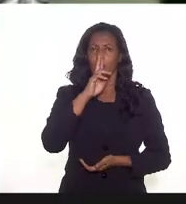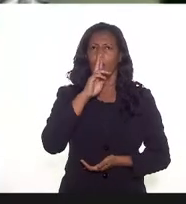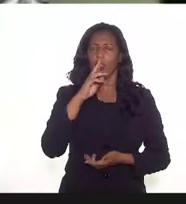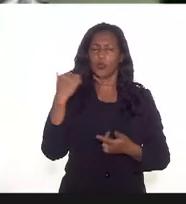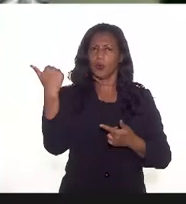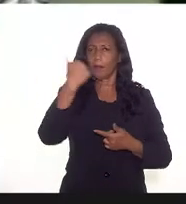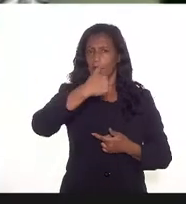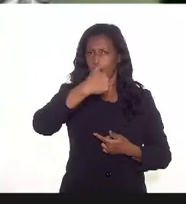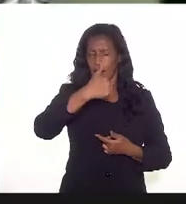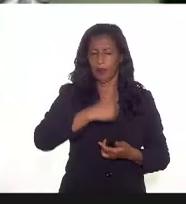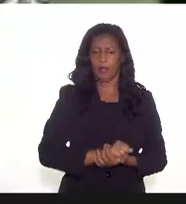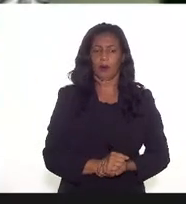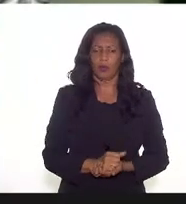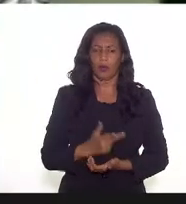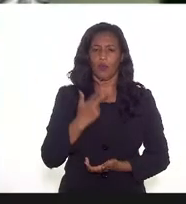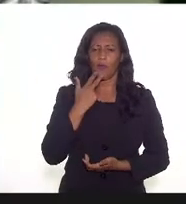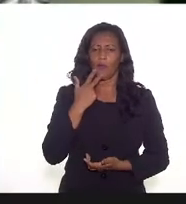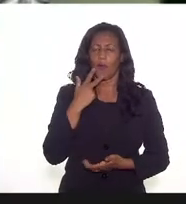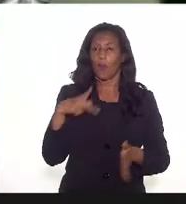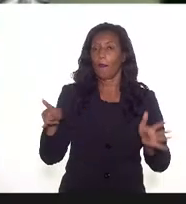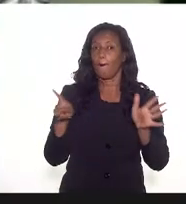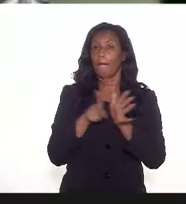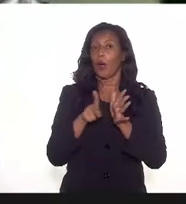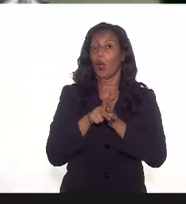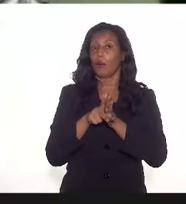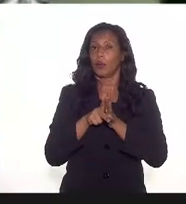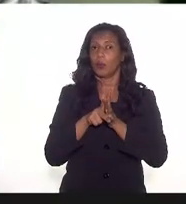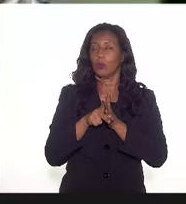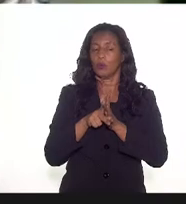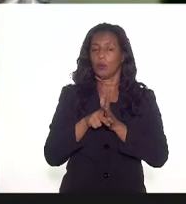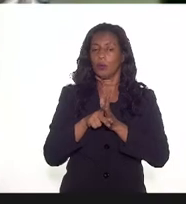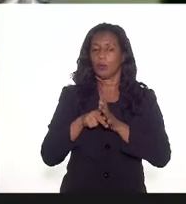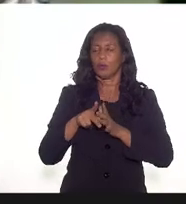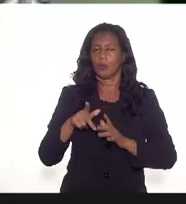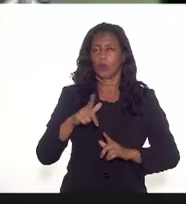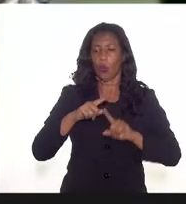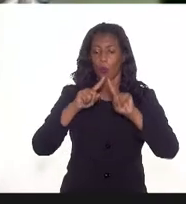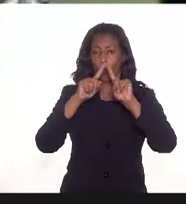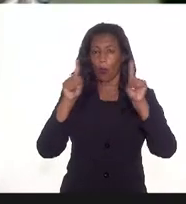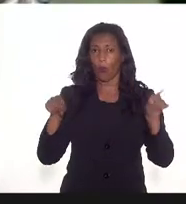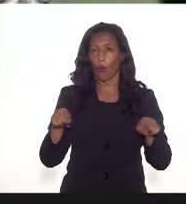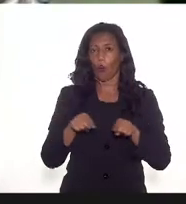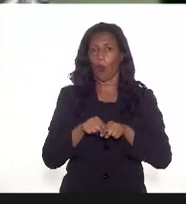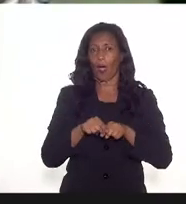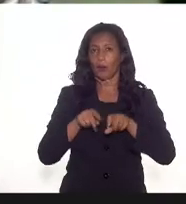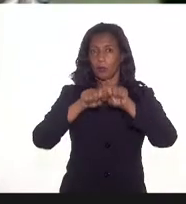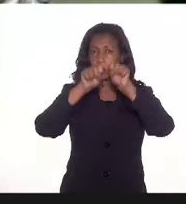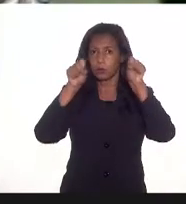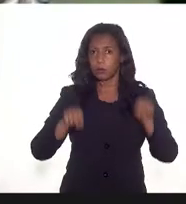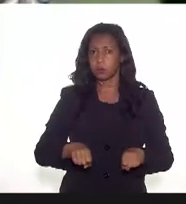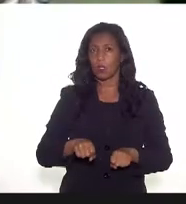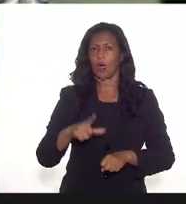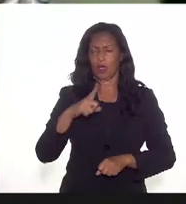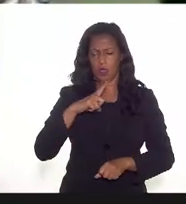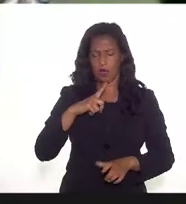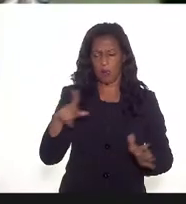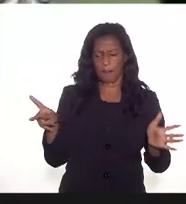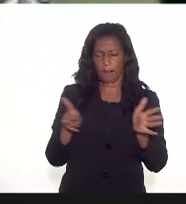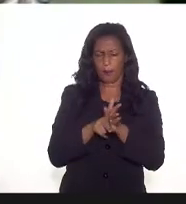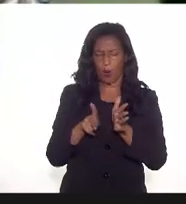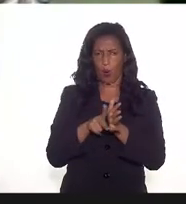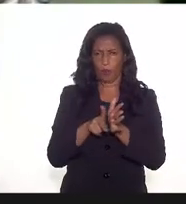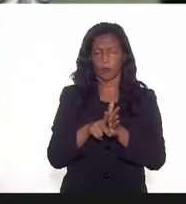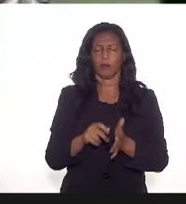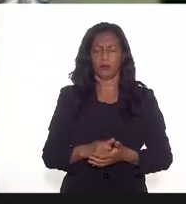primeiro ponto, quando o senhor tratou do quadro próprio da Codim. A Codim possui um quadro próprio bem diminuto, isso é uma